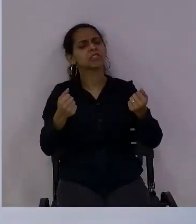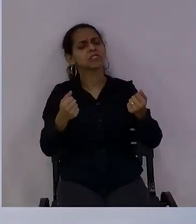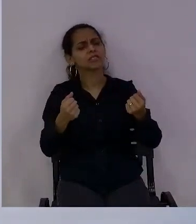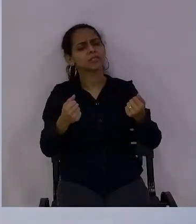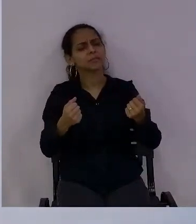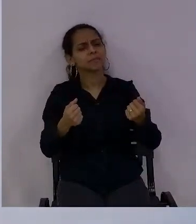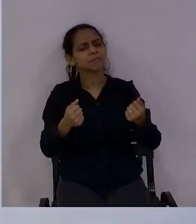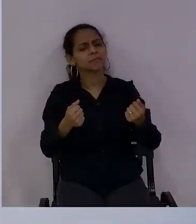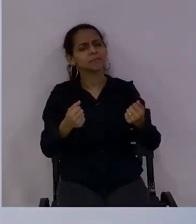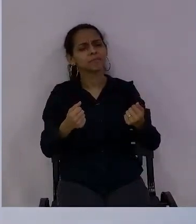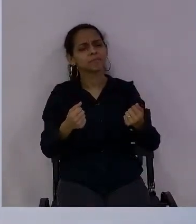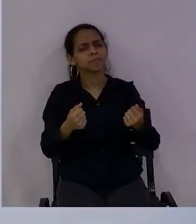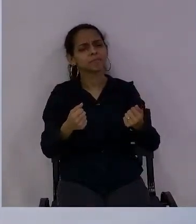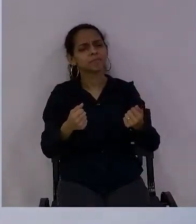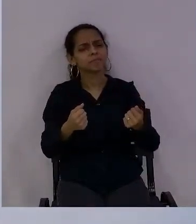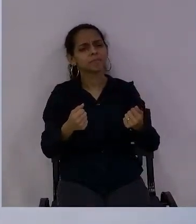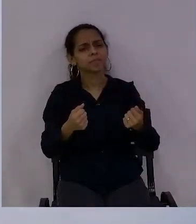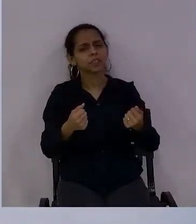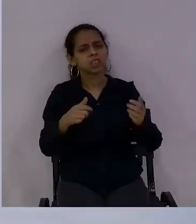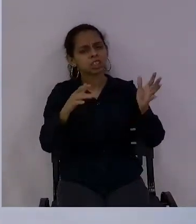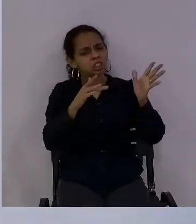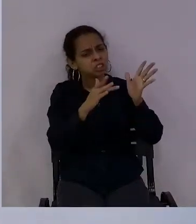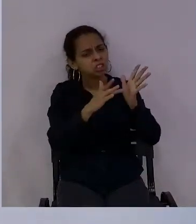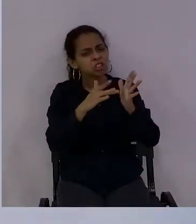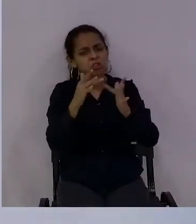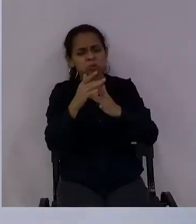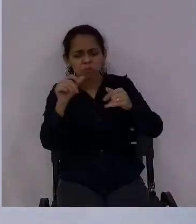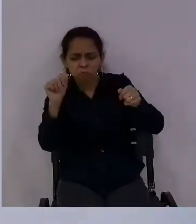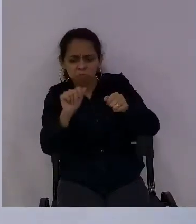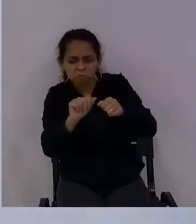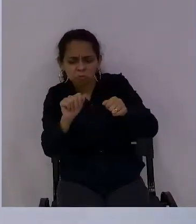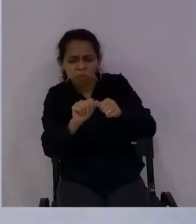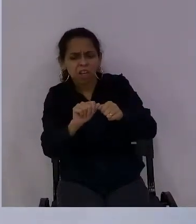é a obra do nosso Senhor Jesus.